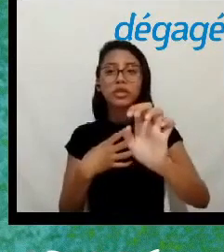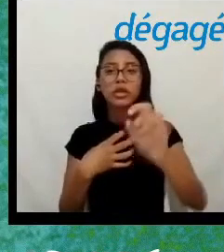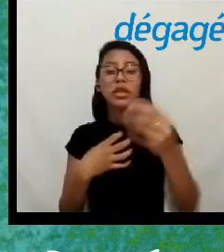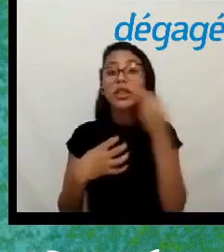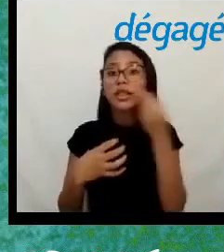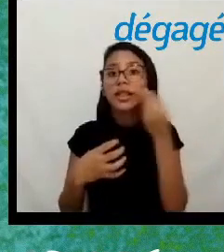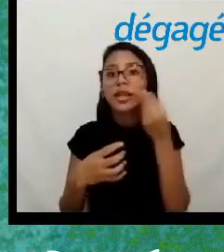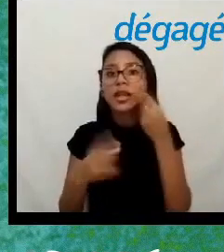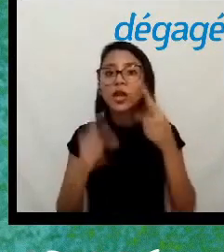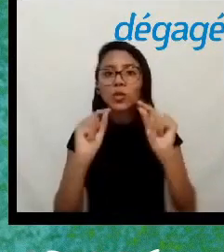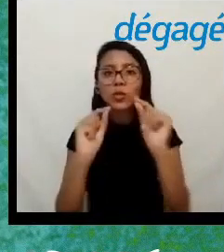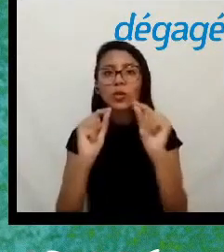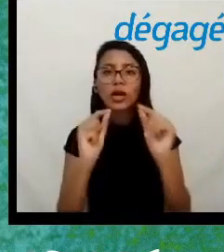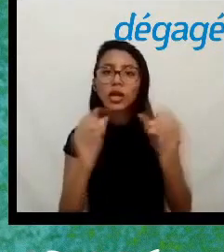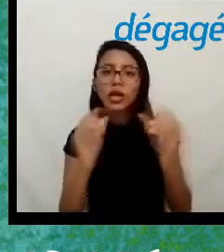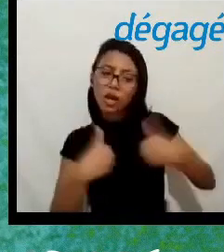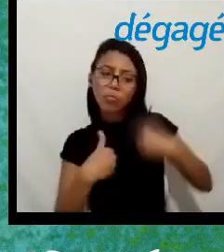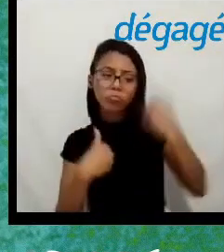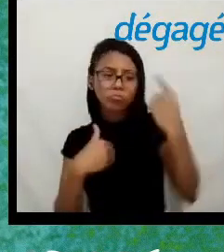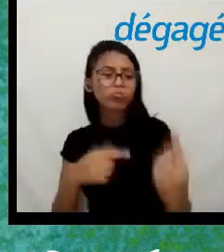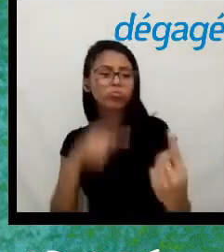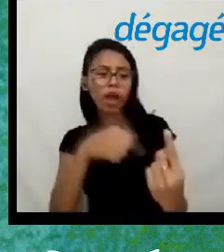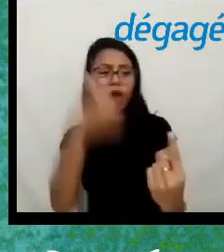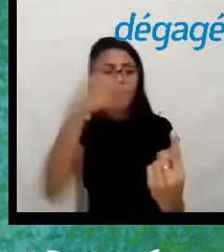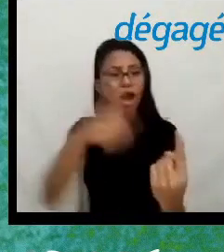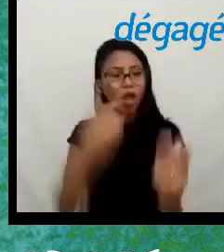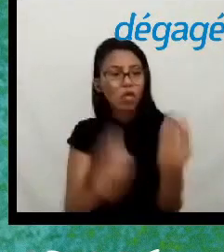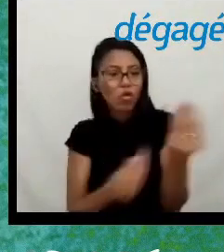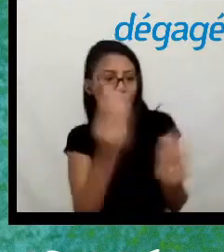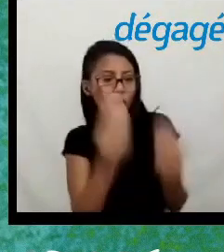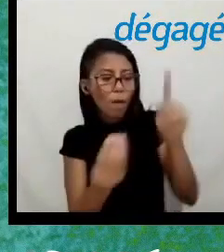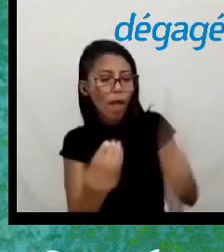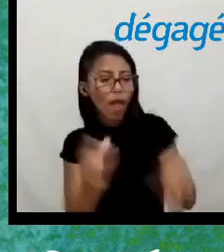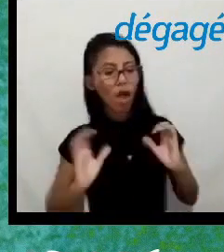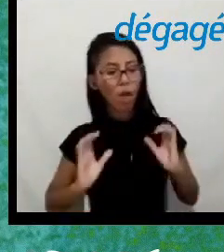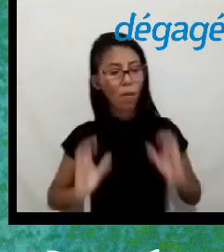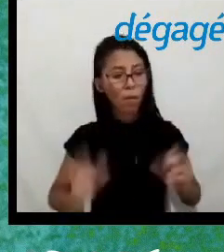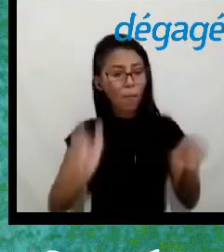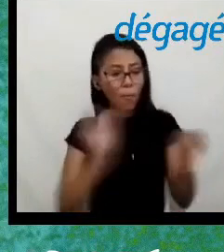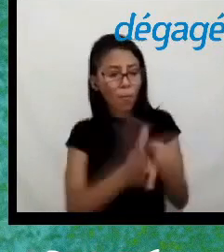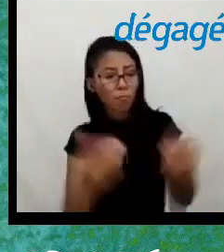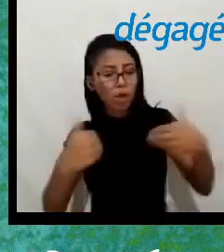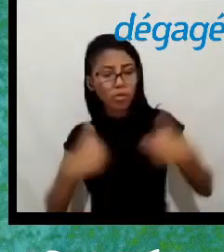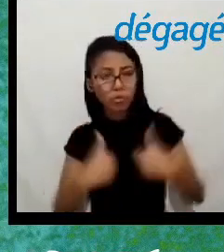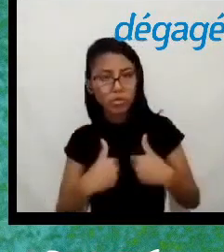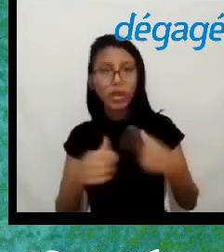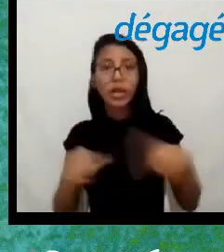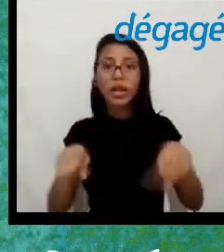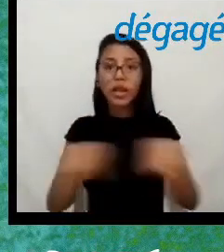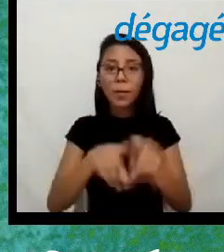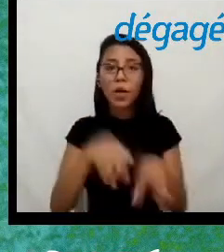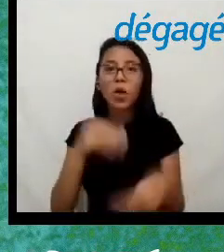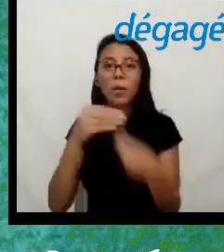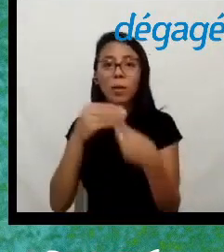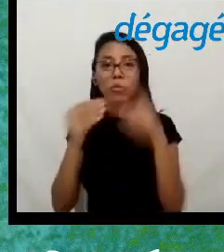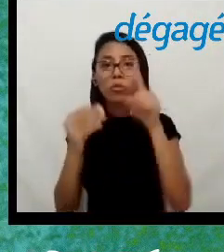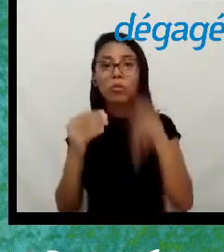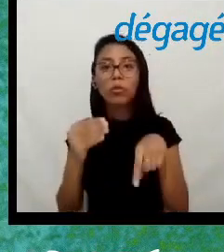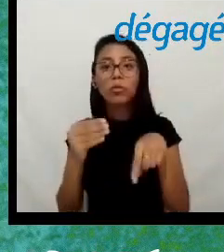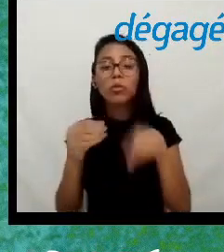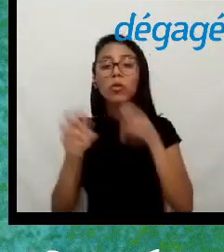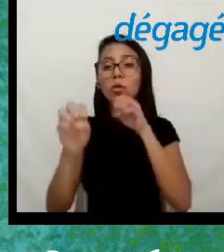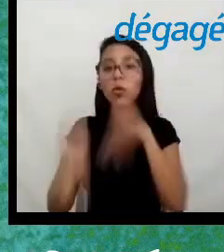estéticas oriundas da diferença, bem como os processos de ensino-aprendizagem que daí